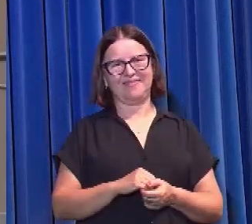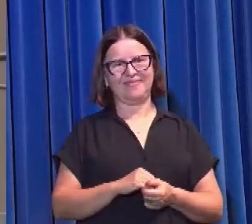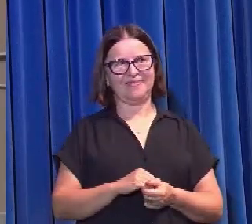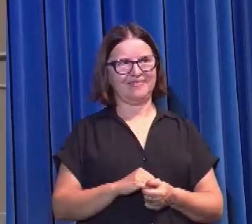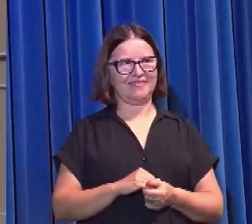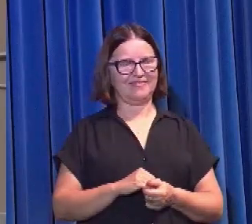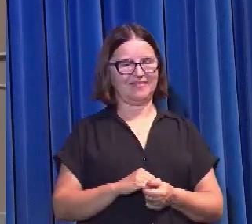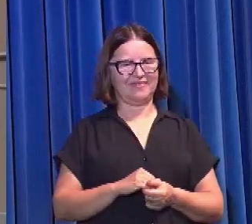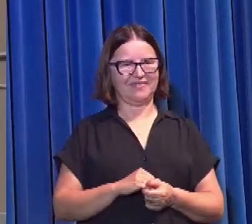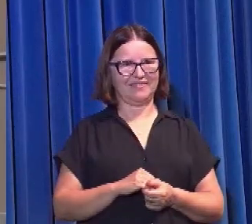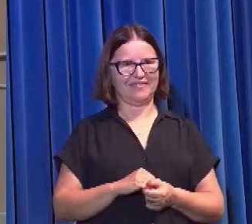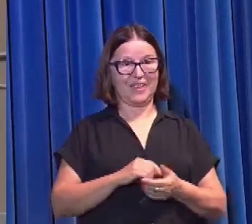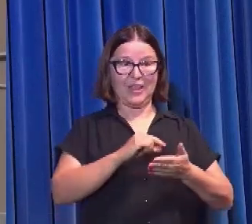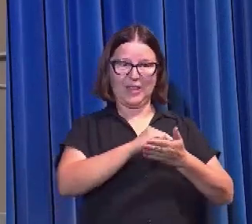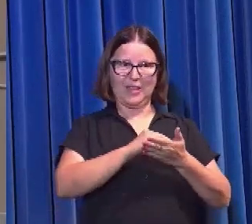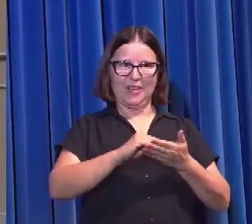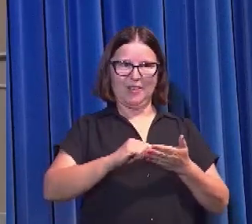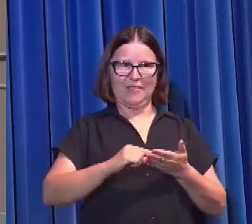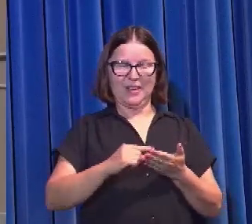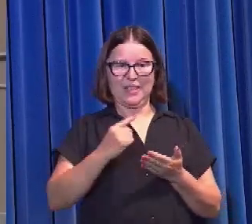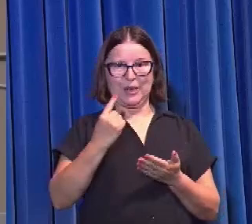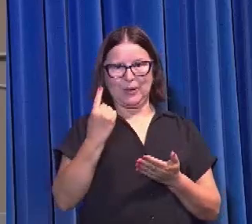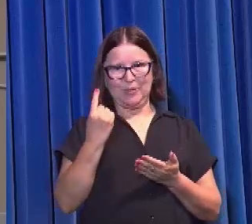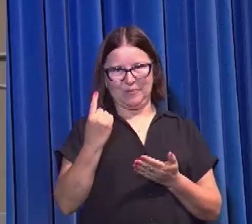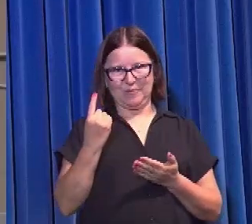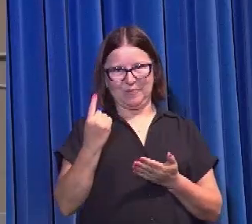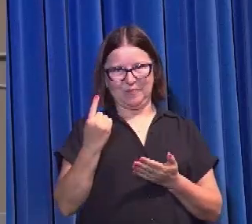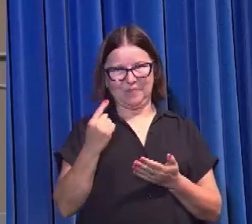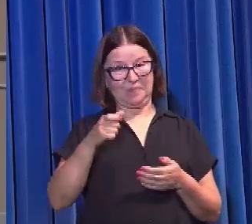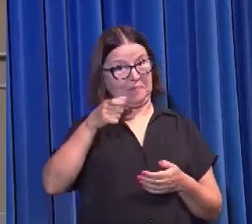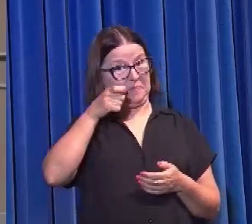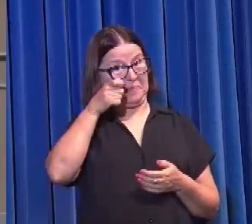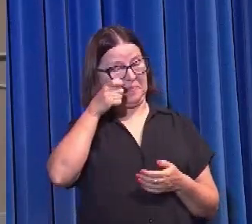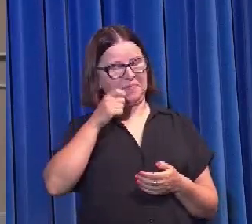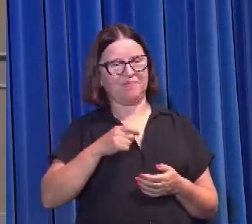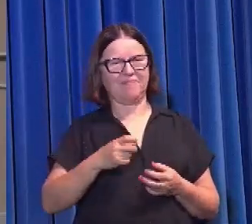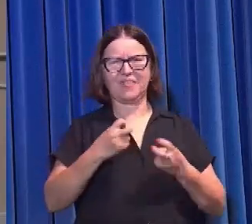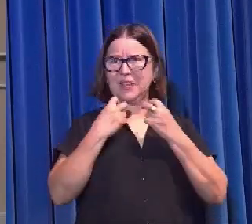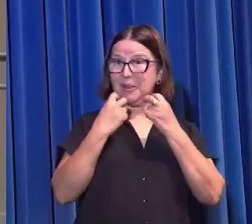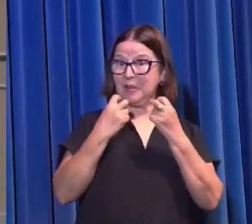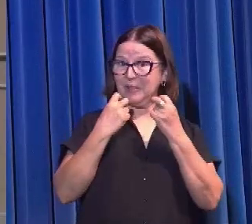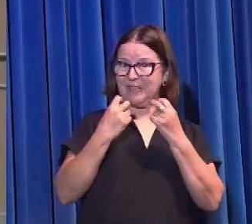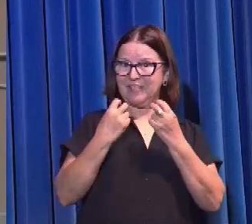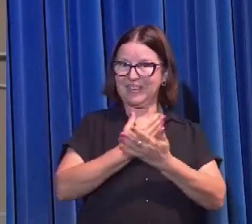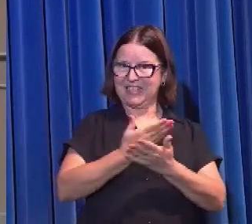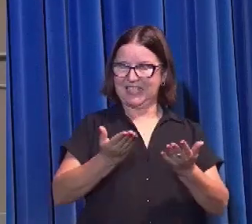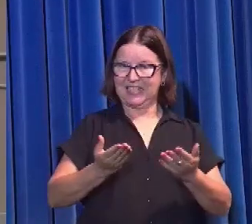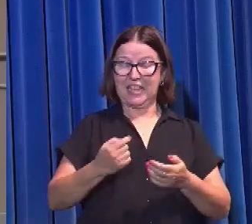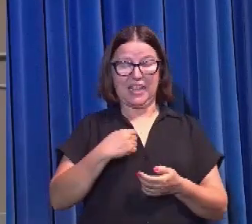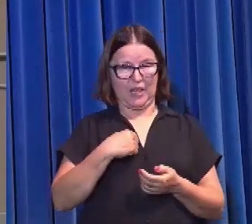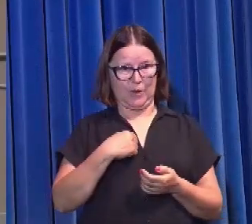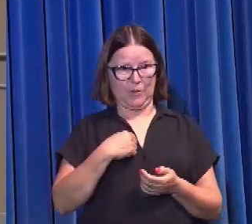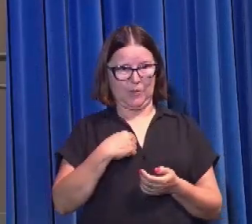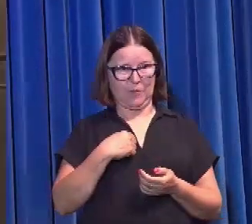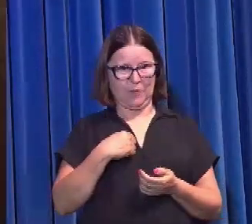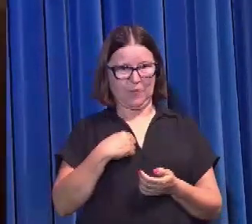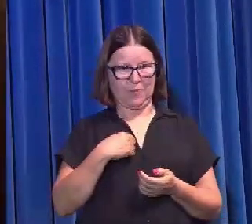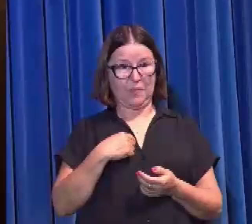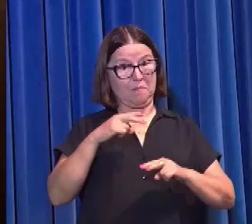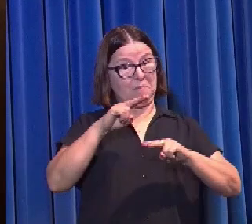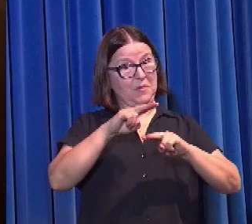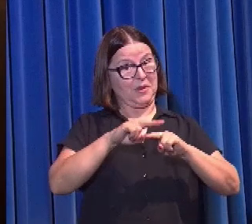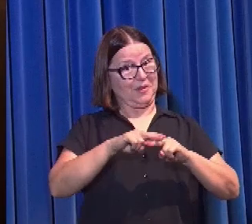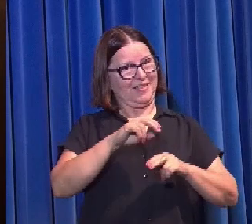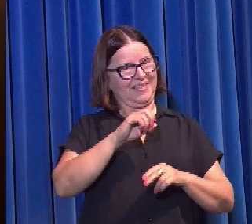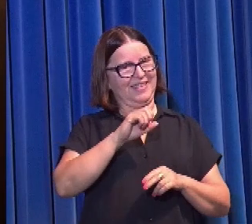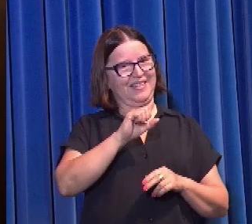Vamos ver o que diz o versículo 1 com mais atenção. Rogo-vos, pois, eu, o prisioneiro no Senhor,